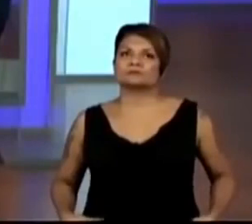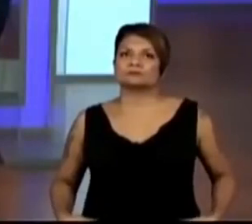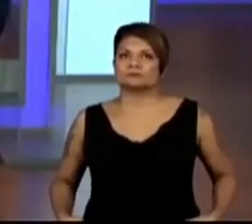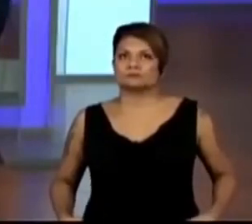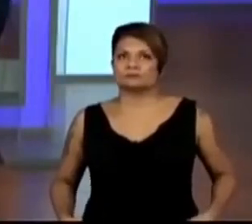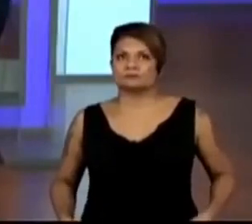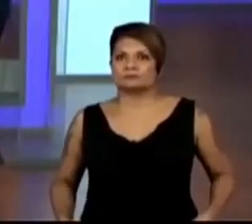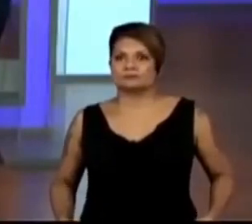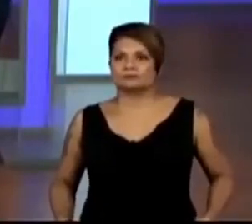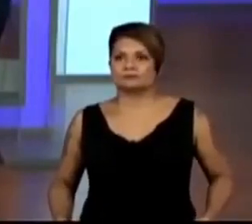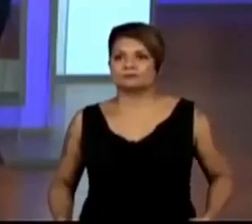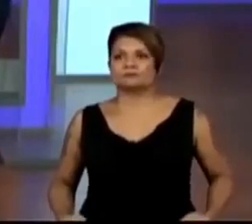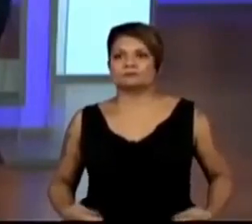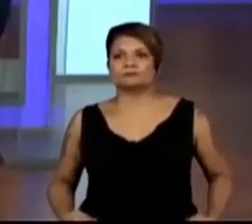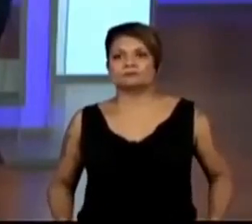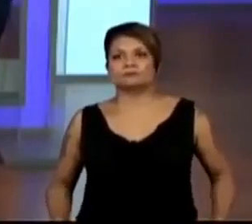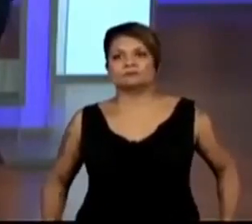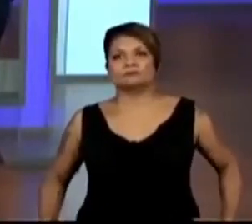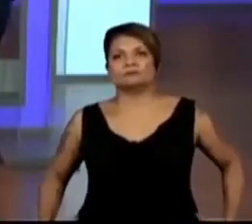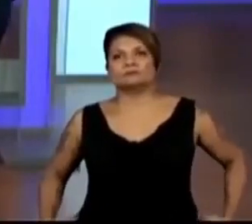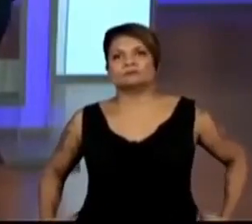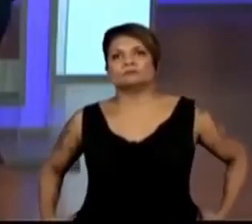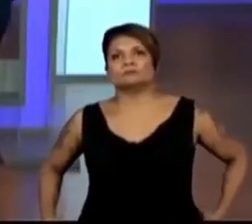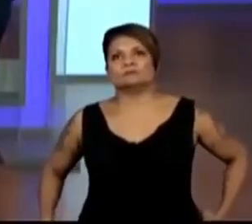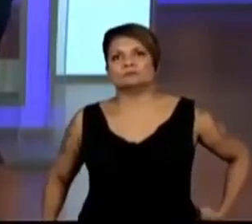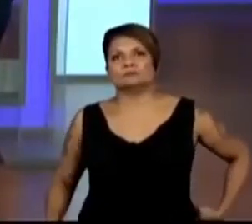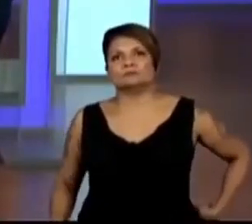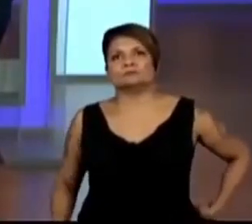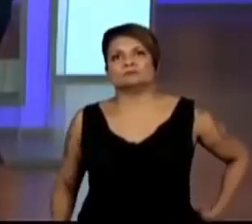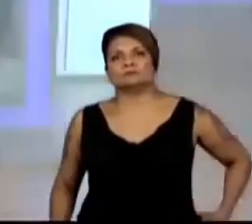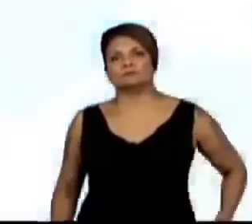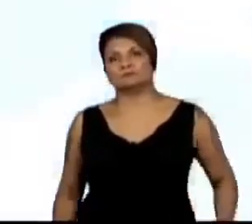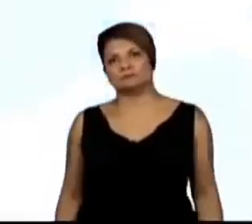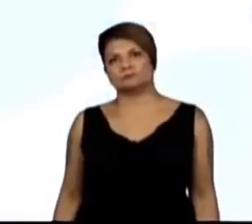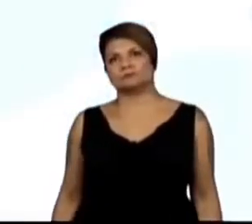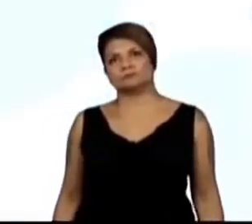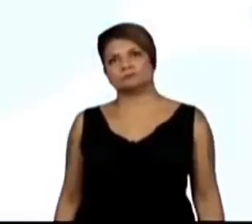pensar junto com eles. Vamos lá. 37. Olha só.